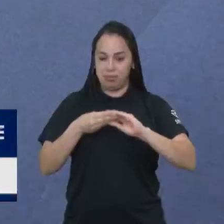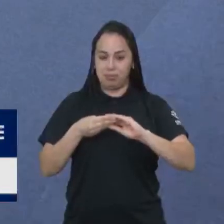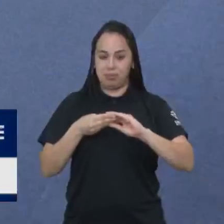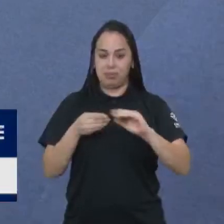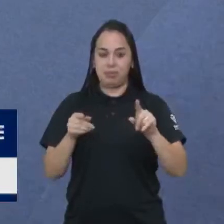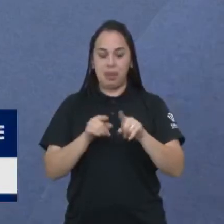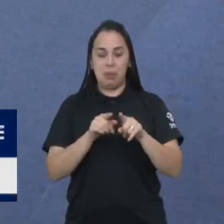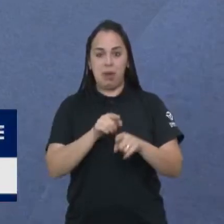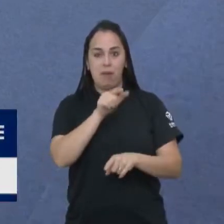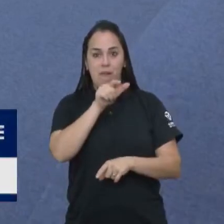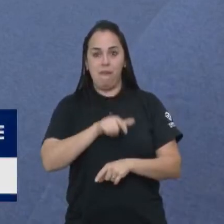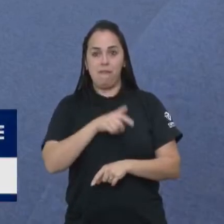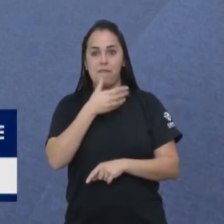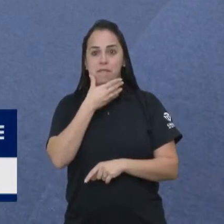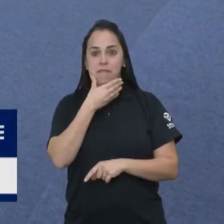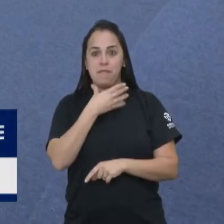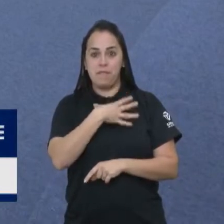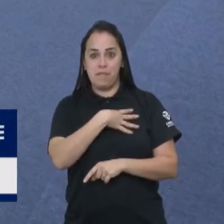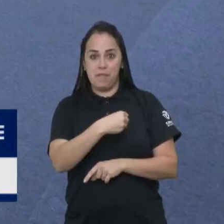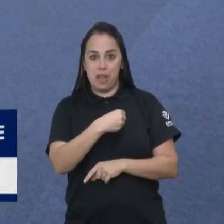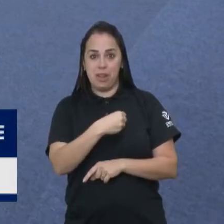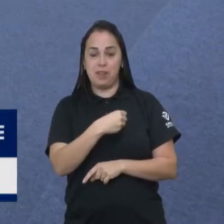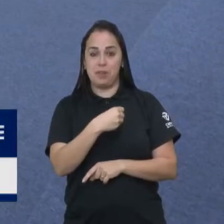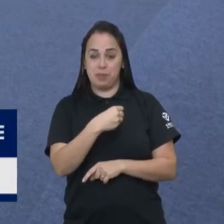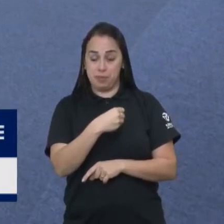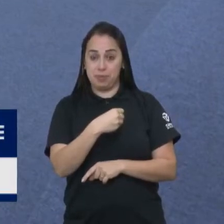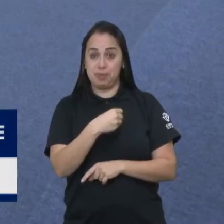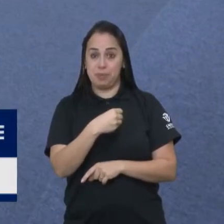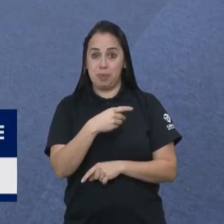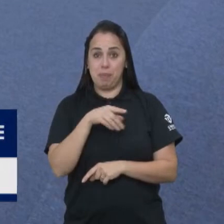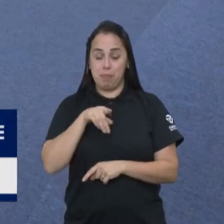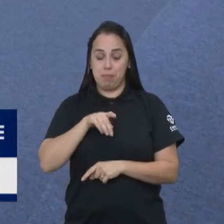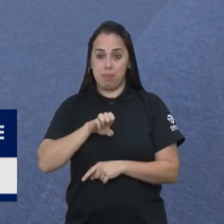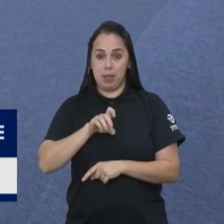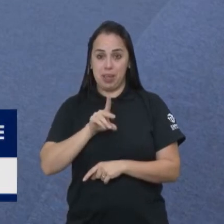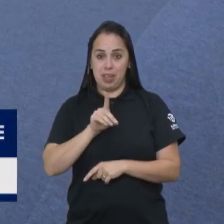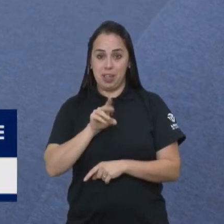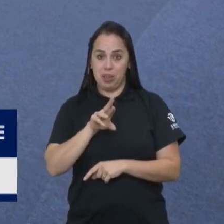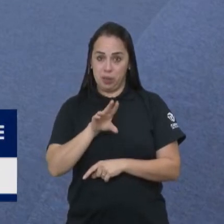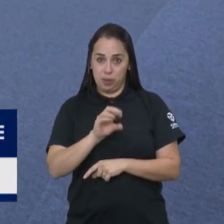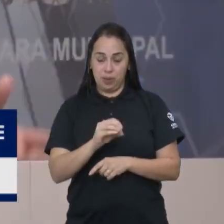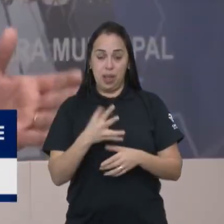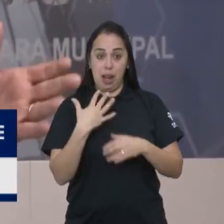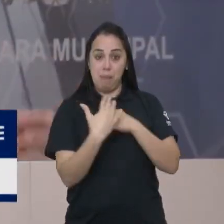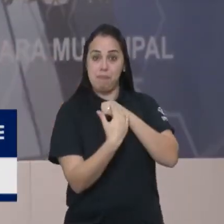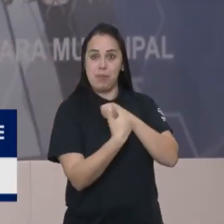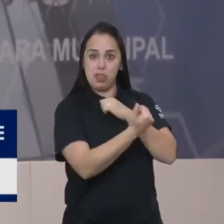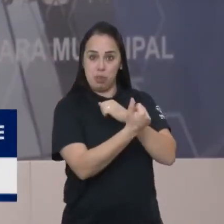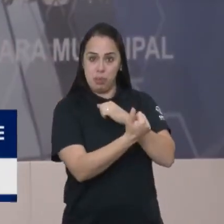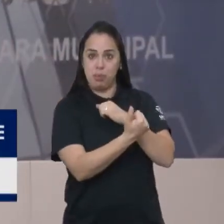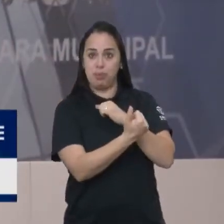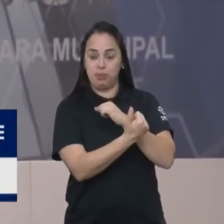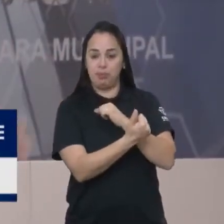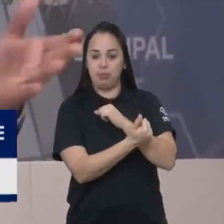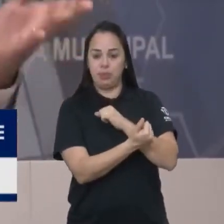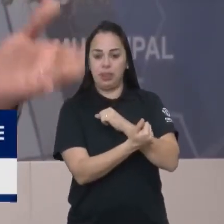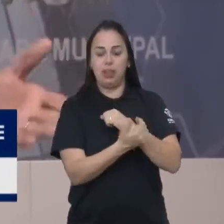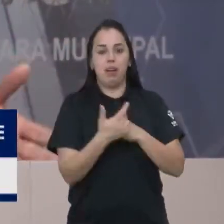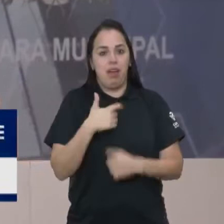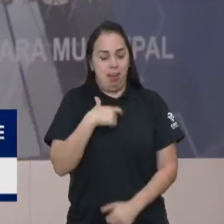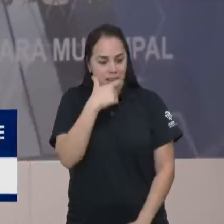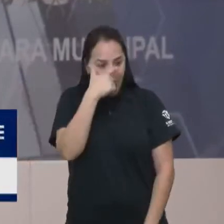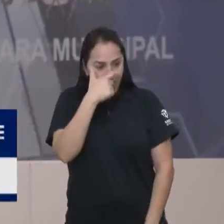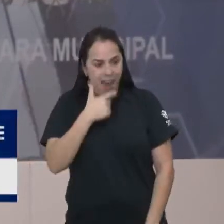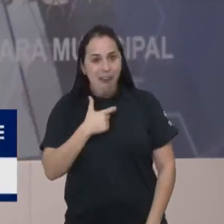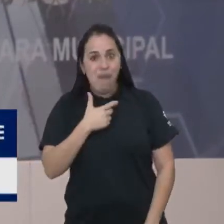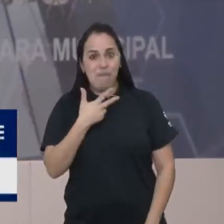filho Pedro, que a gente conversou alguns dias atrás, né, Pedro? E o Pedro, quando me chamou, eu falei, quem sou eu para falar